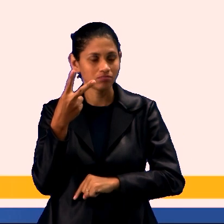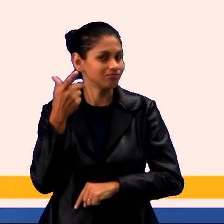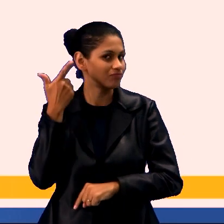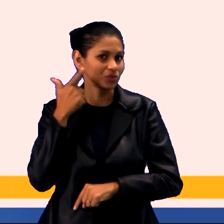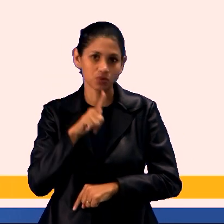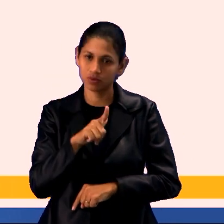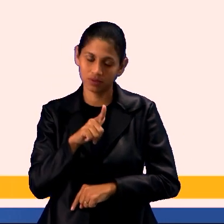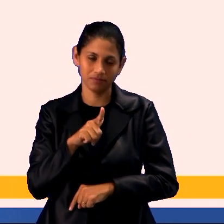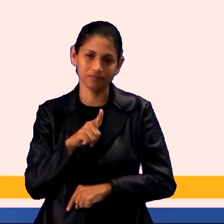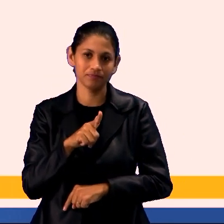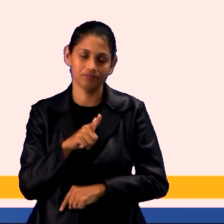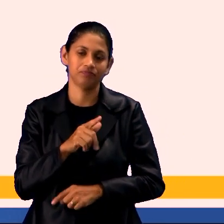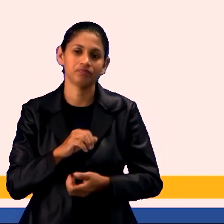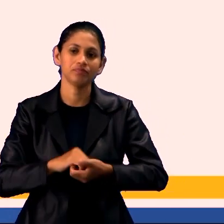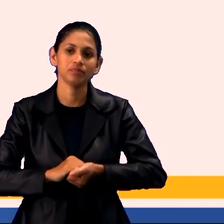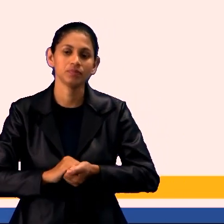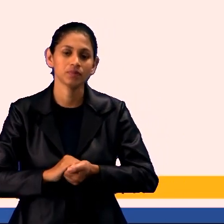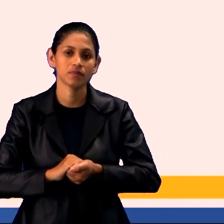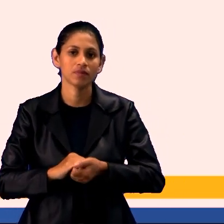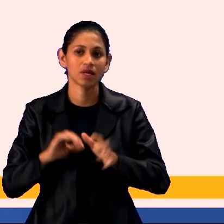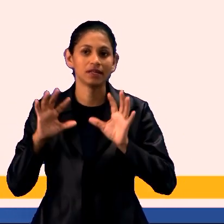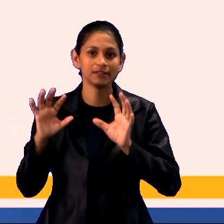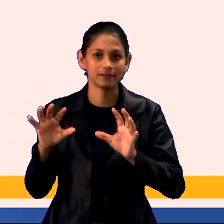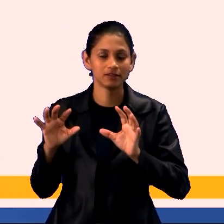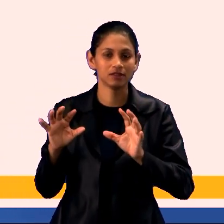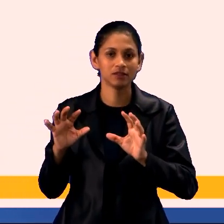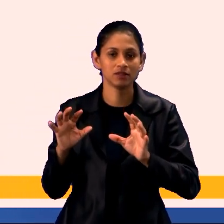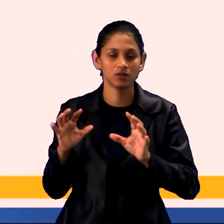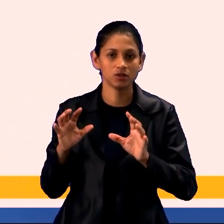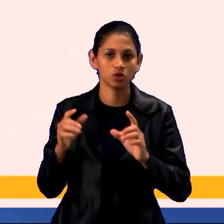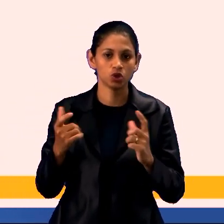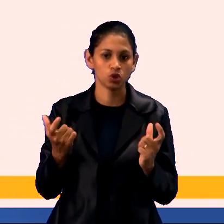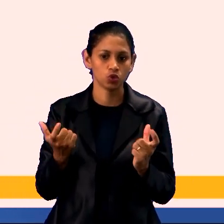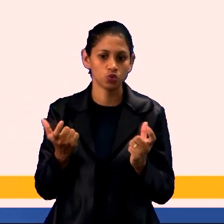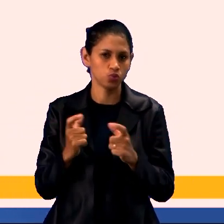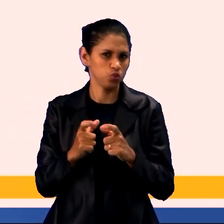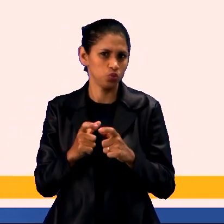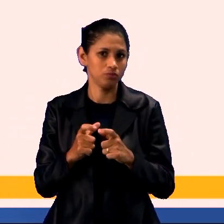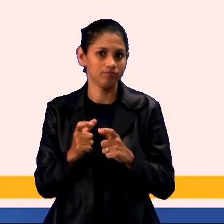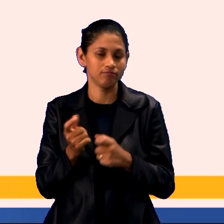14. Nós temos aí a forma irredutível.